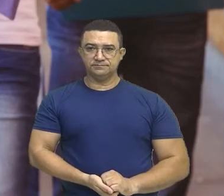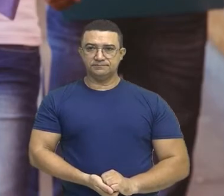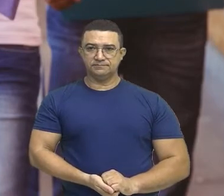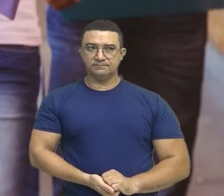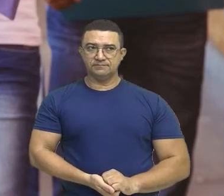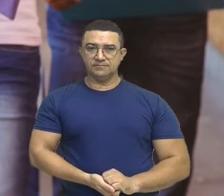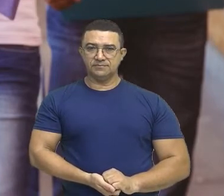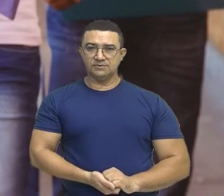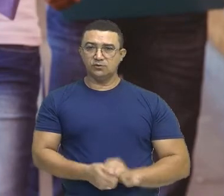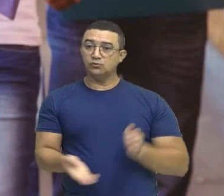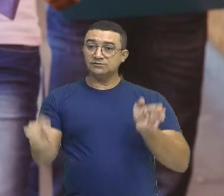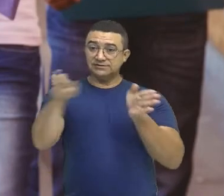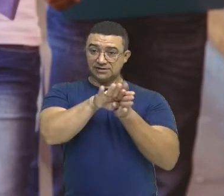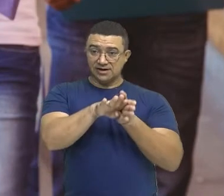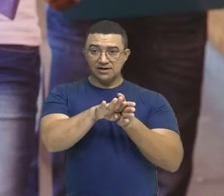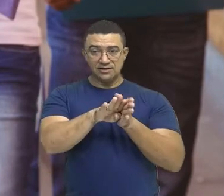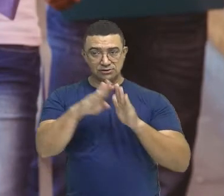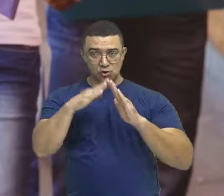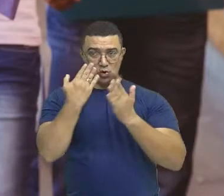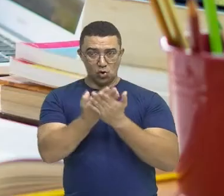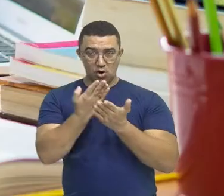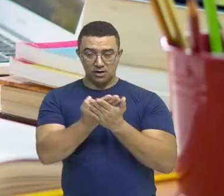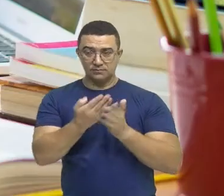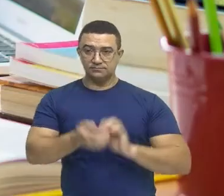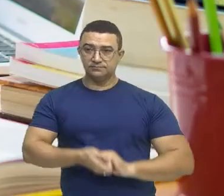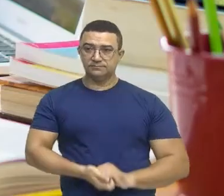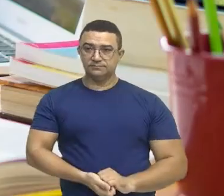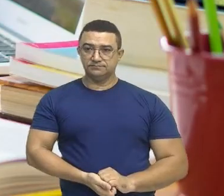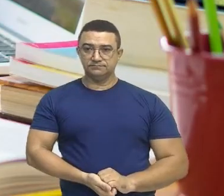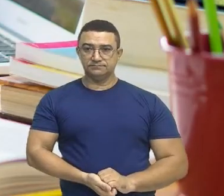Chegar na escola. Arrive at school.